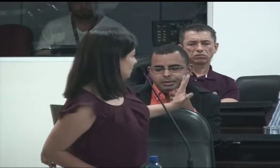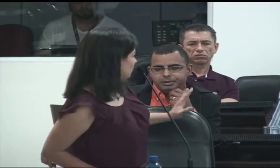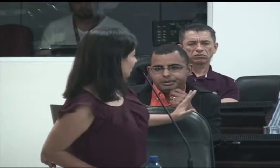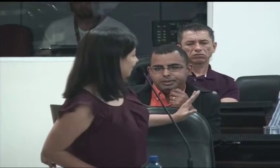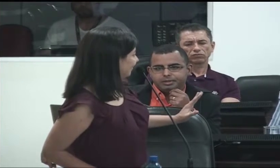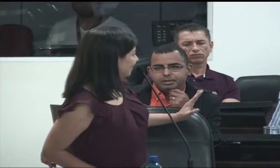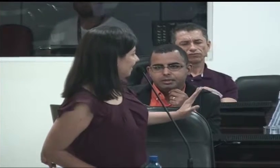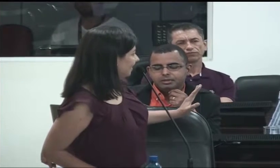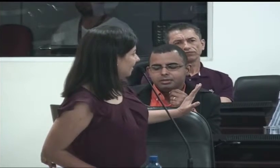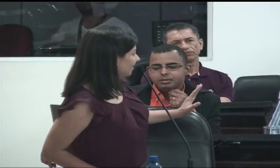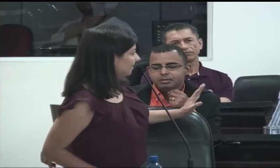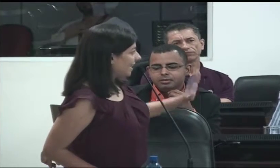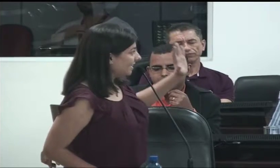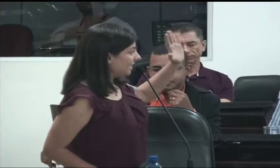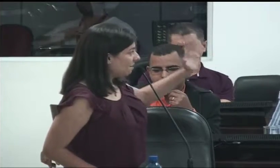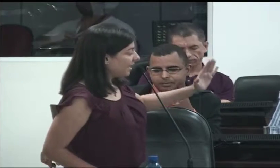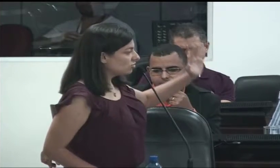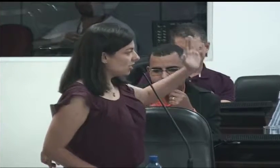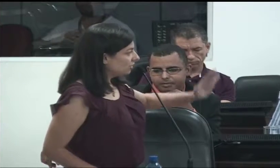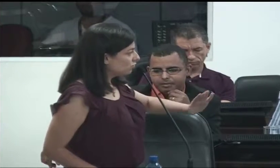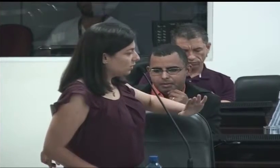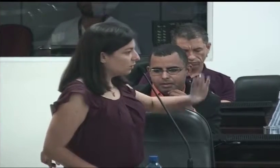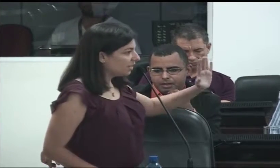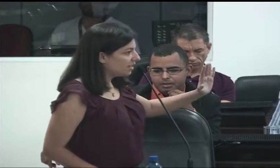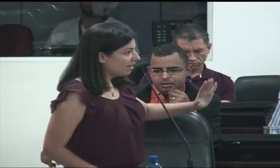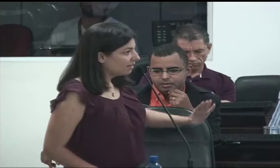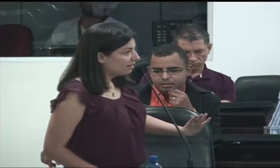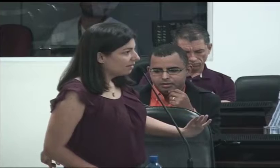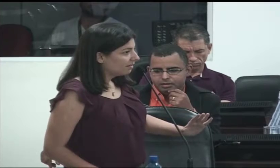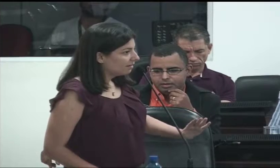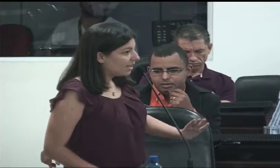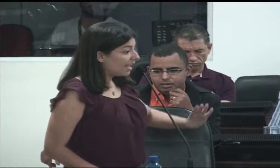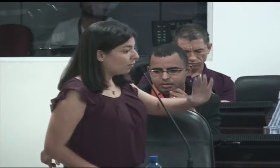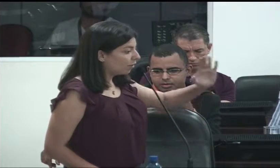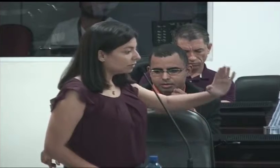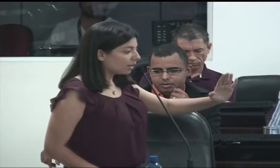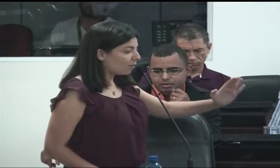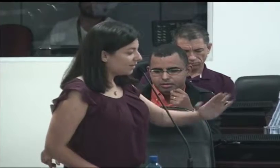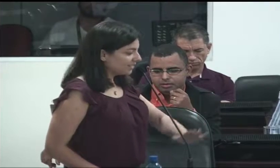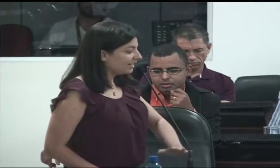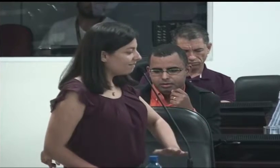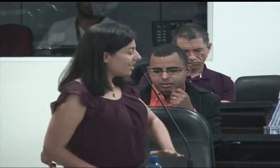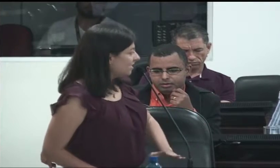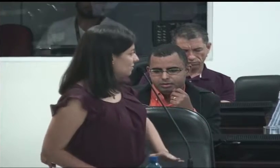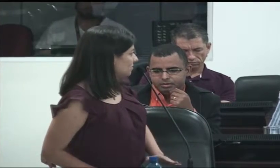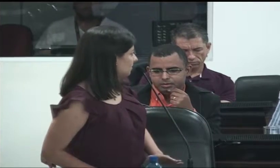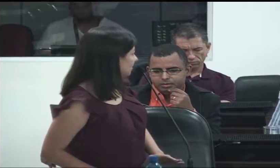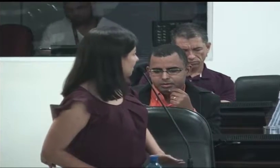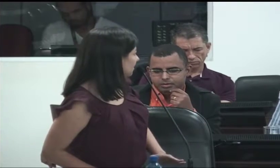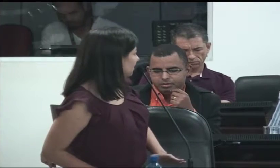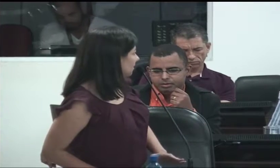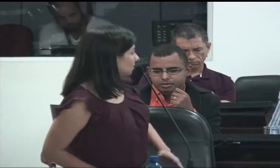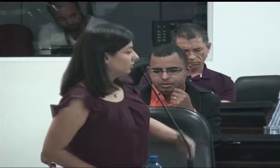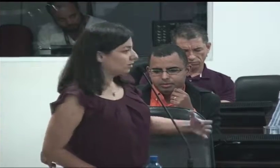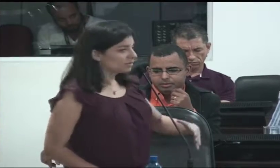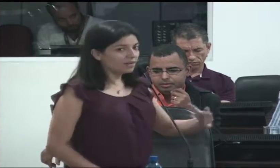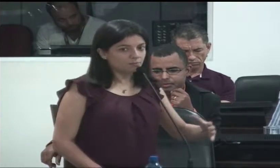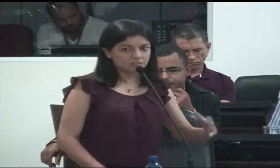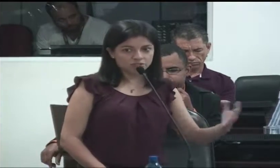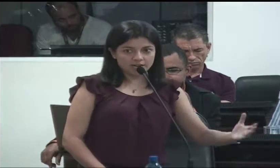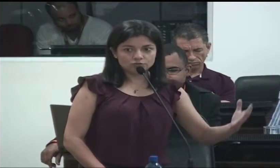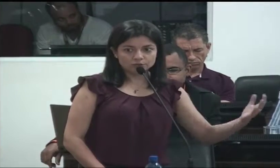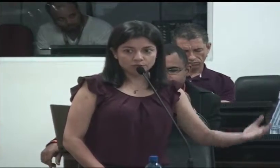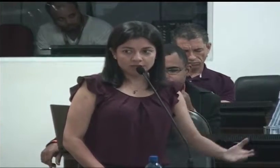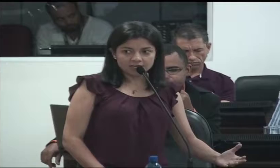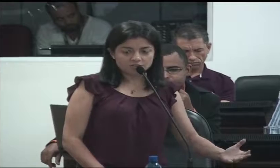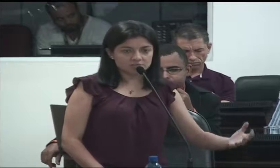Não é isso. Tecnicamente, direito de minoria é outra coisa que não é isso. Quando nós falamos